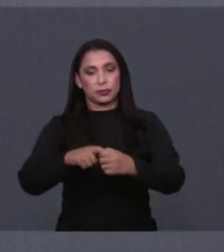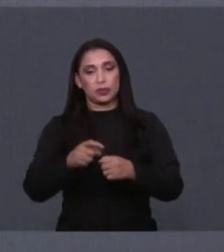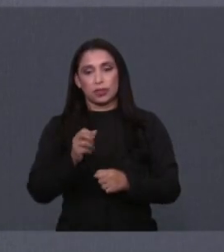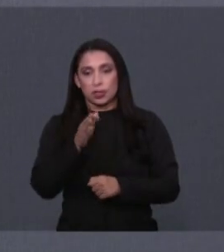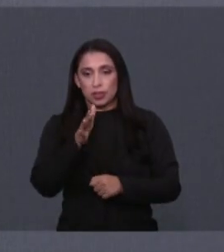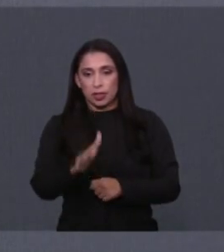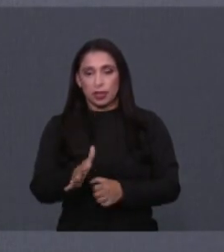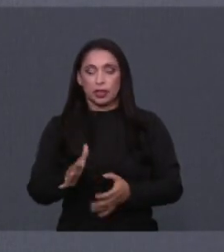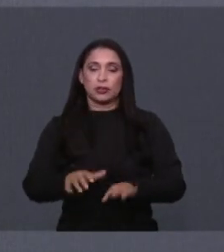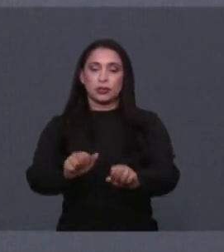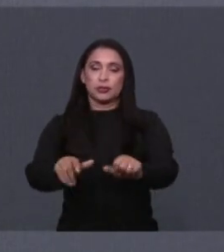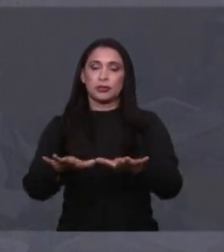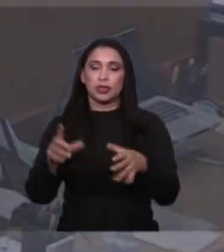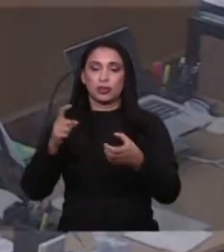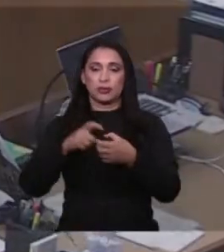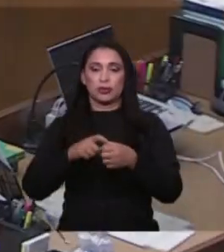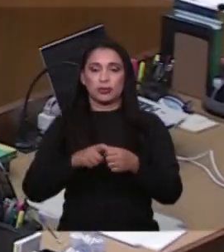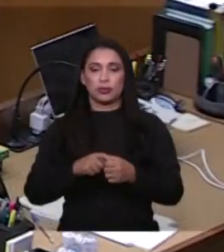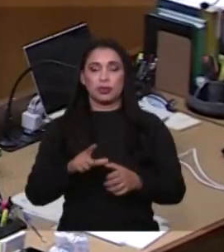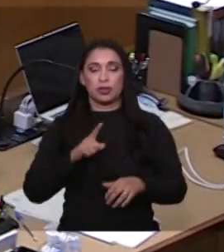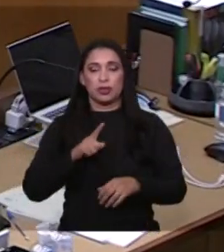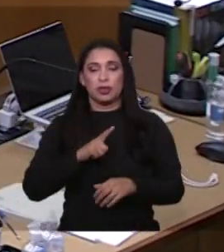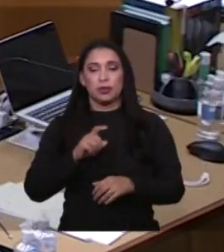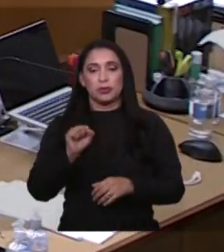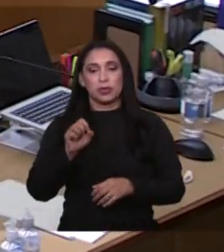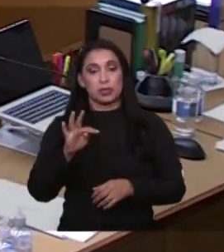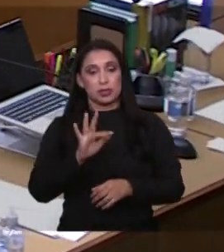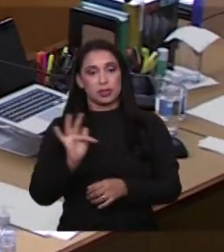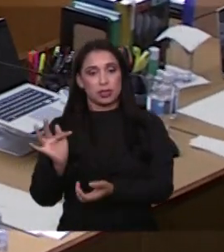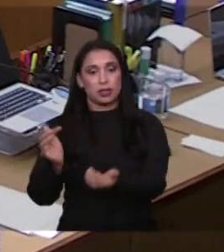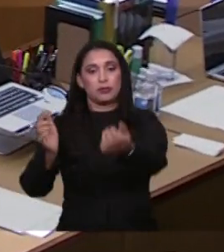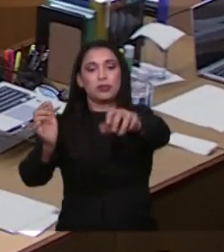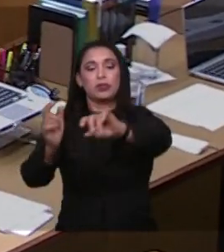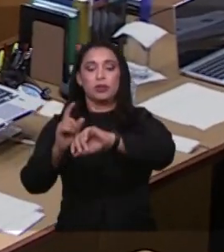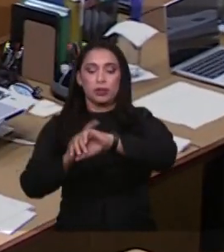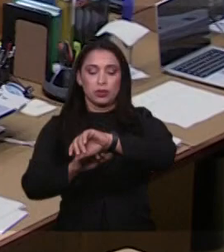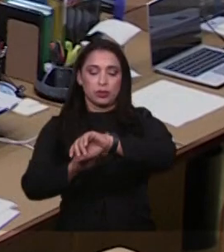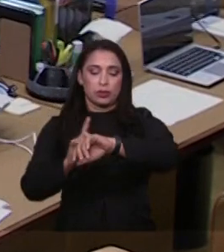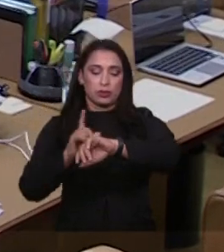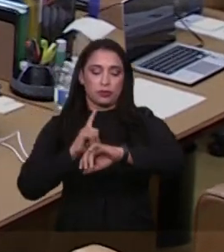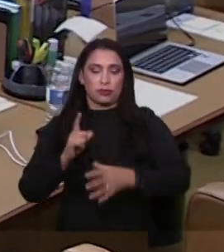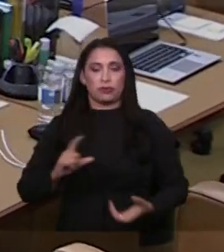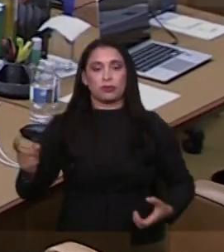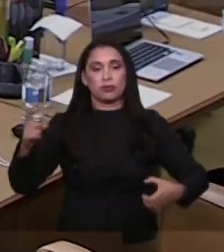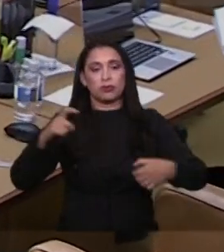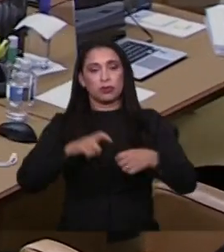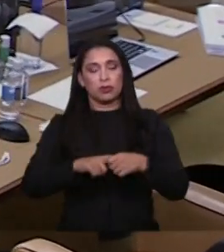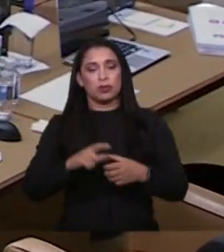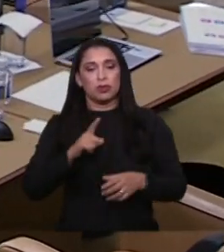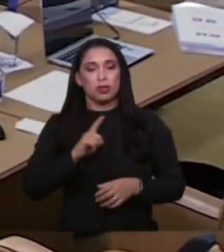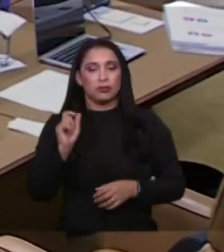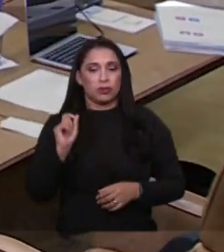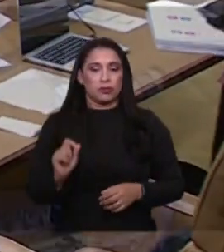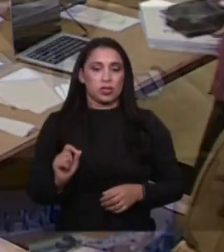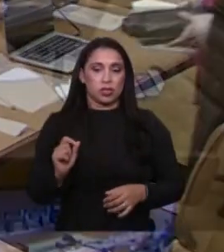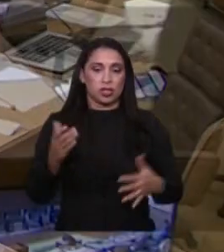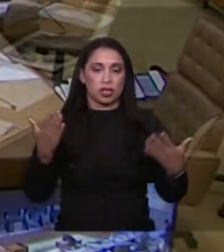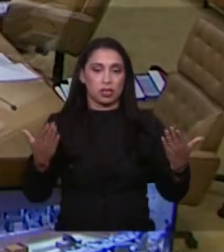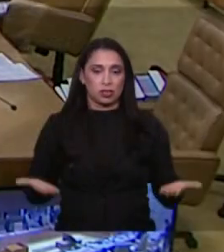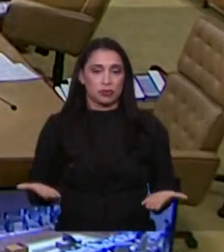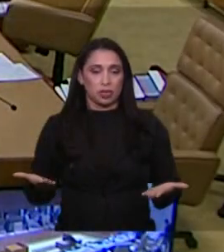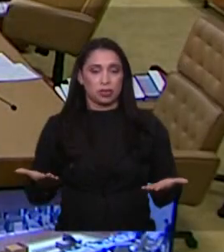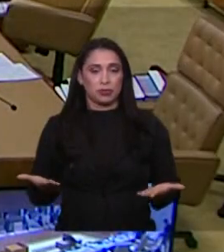Direto do plenário está de volta com imagens do plenário do STF. Nesse momento, retorno dos ministros para a segunda parte da sessão plenária da